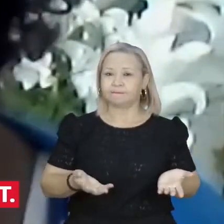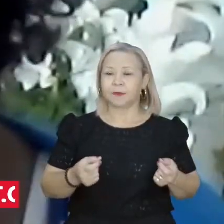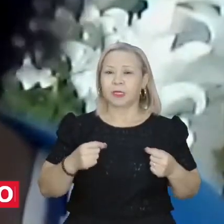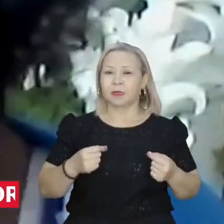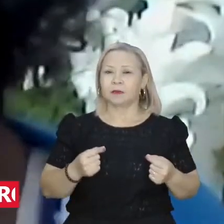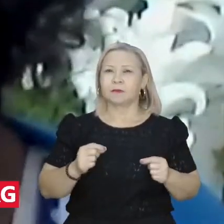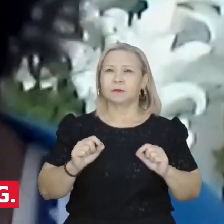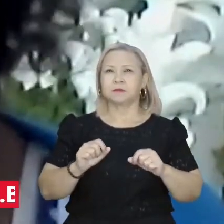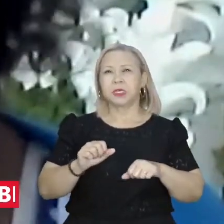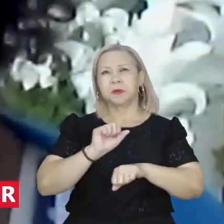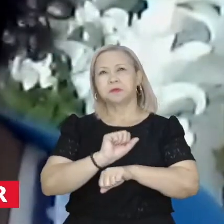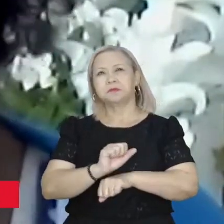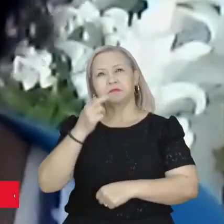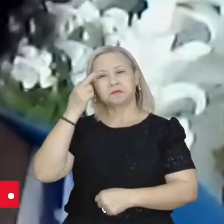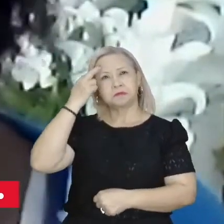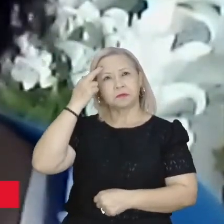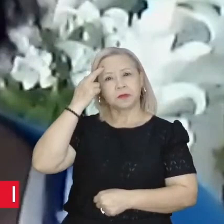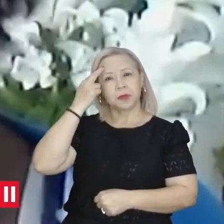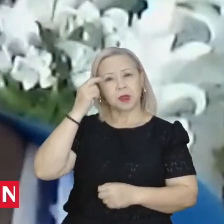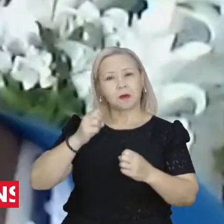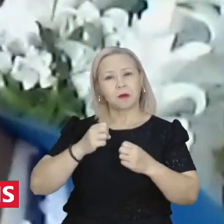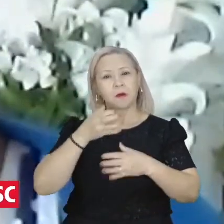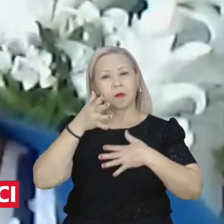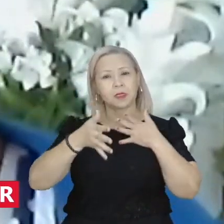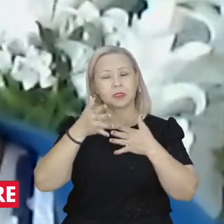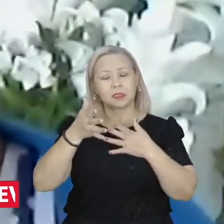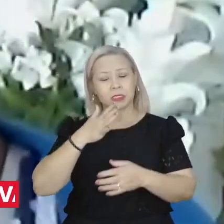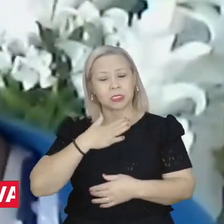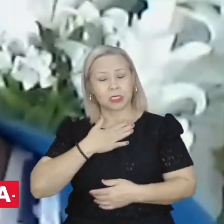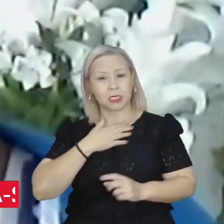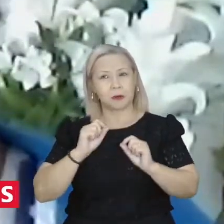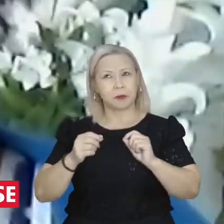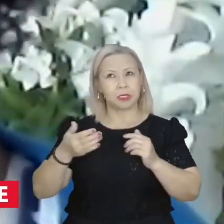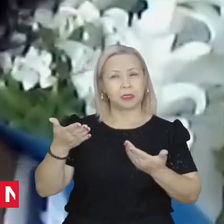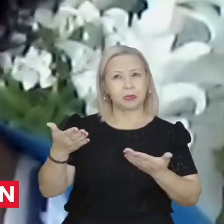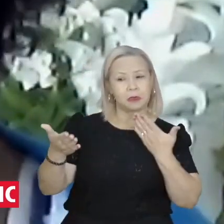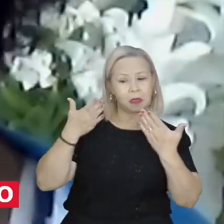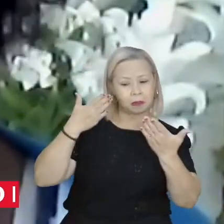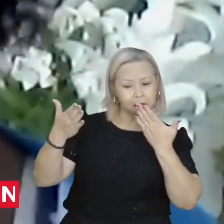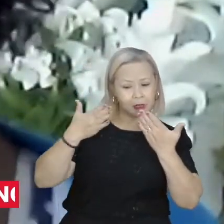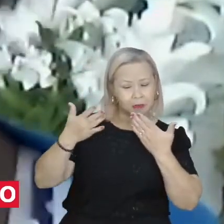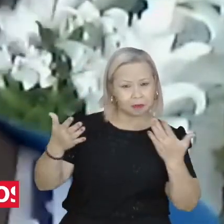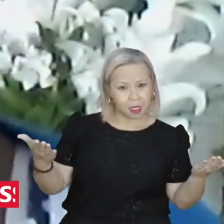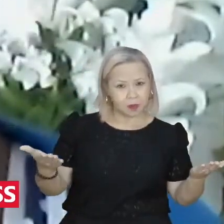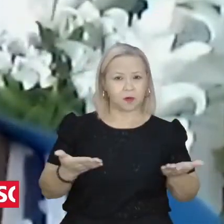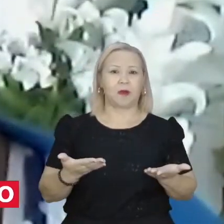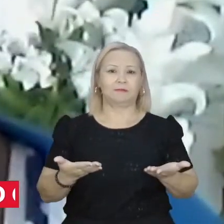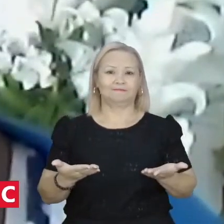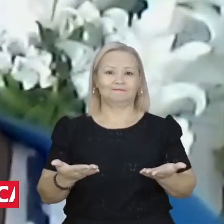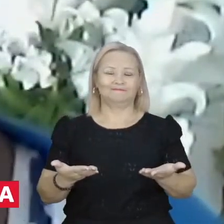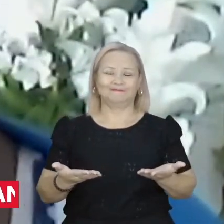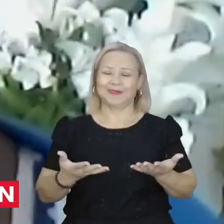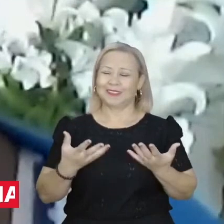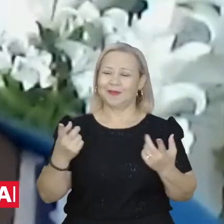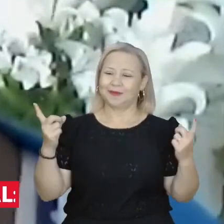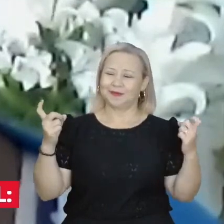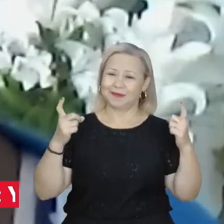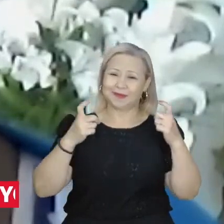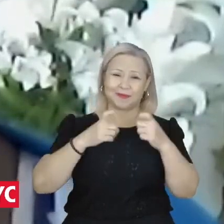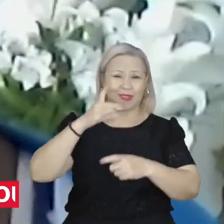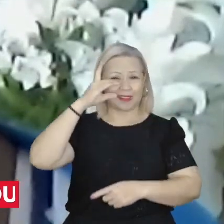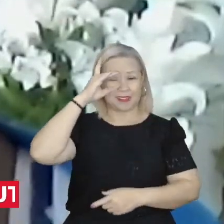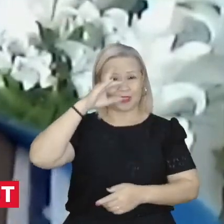verdade, 20 anos depois, eu, na Câmara, pego o projeto para relatar, né?